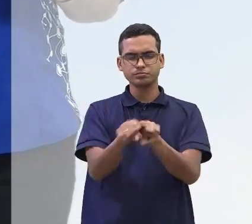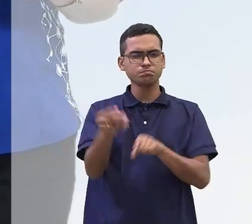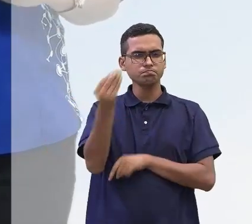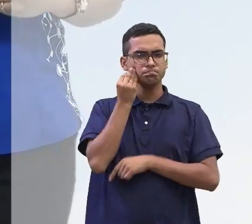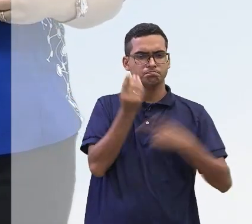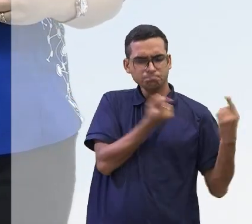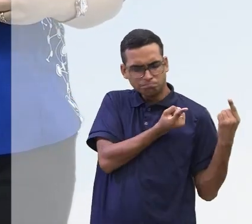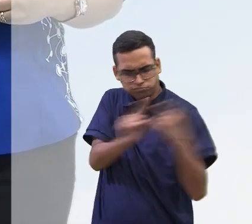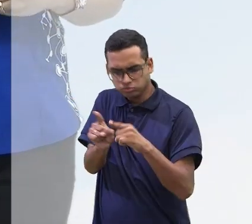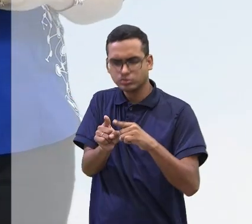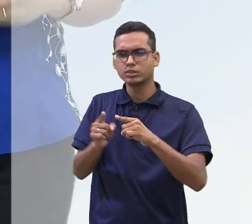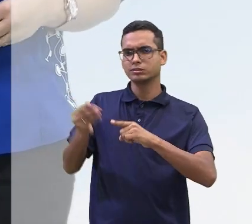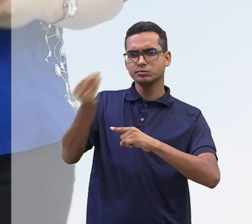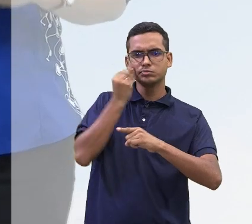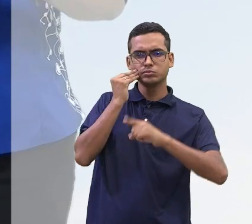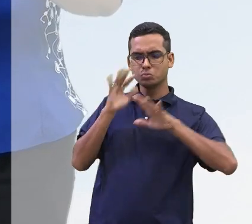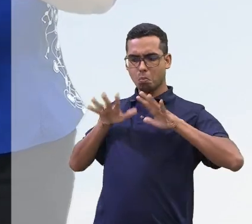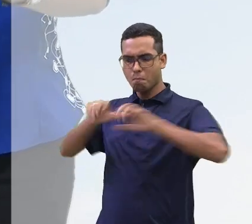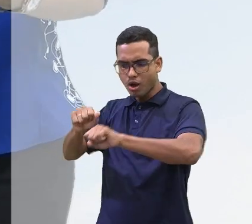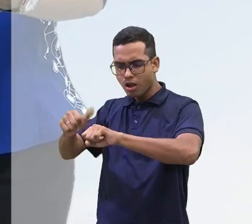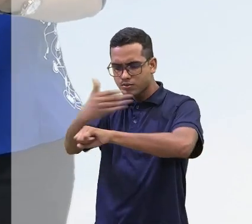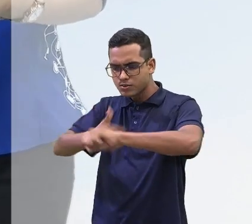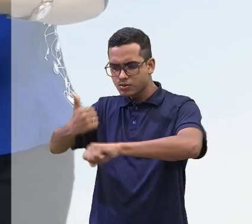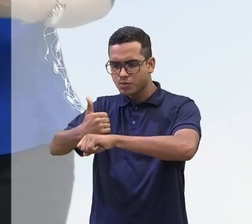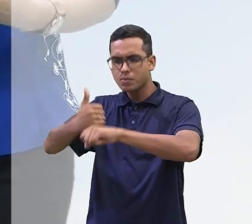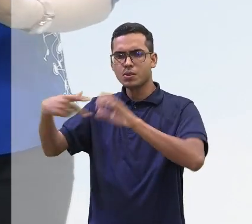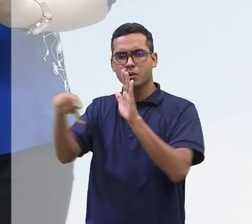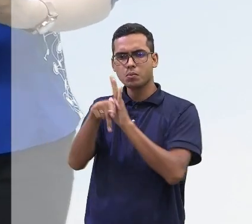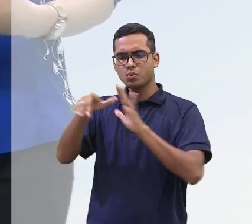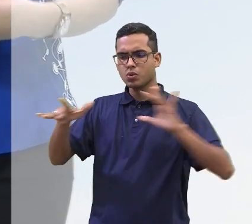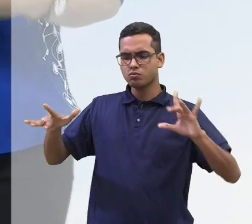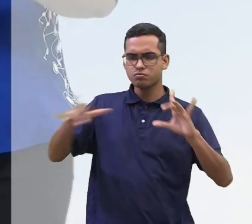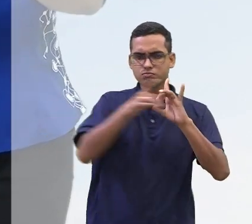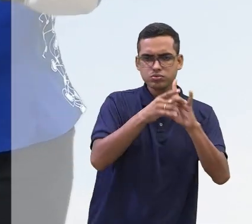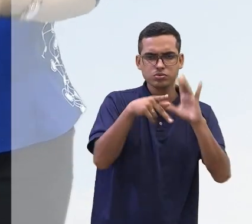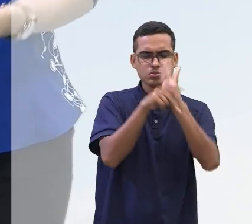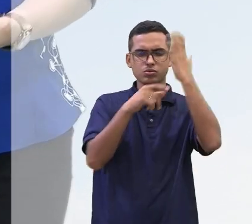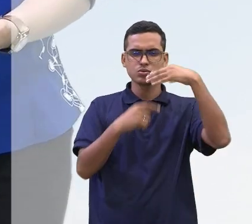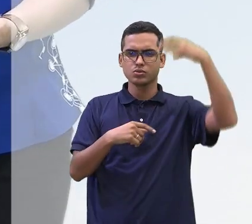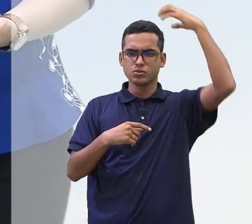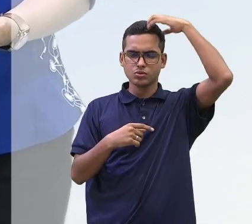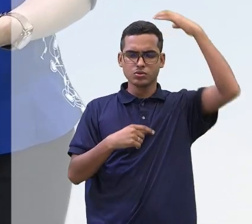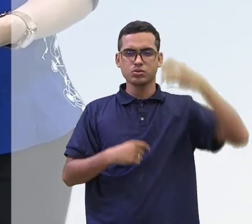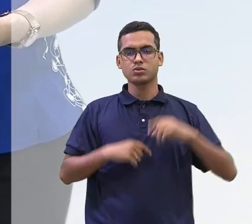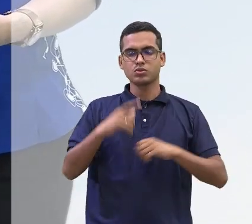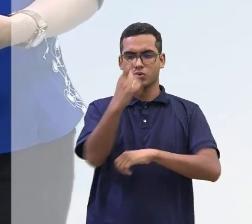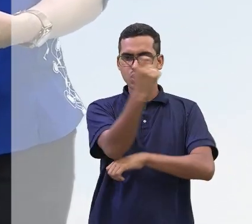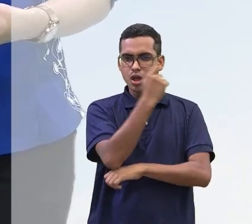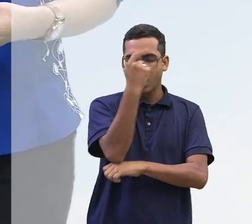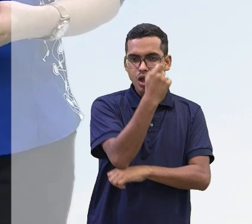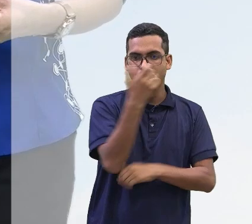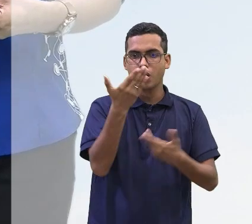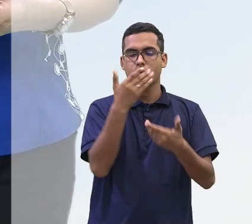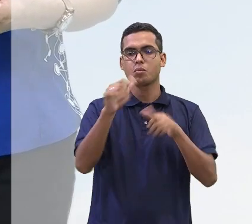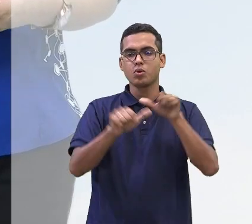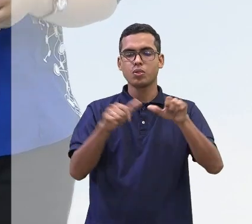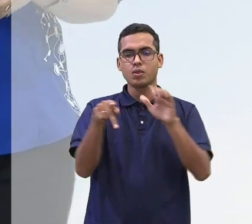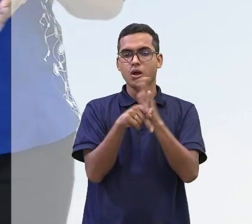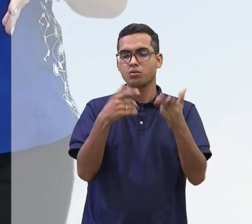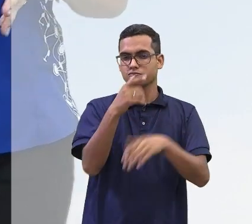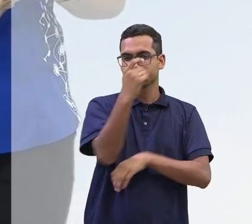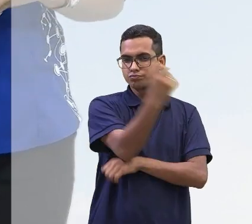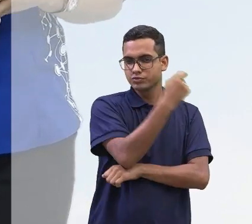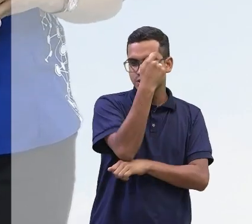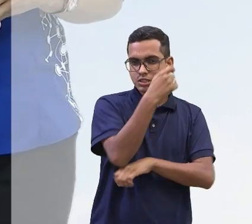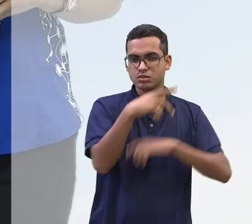anexar o território do Mapuche ao reino, melhor dizendo, ao território argentino, certo? Isso já no século XIX.